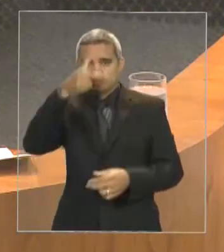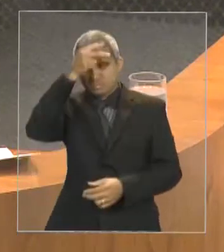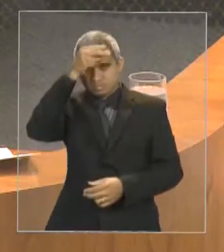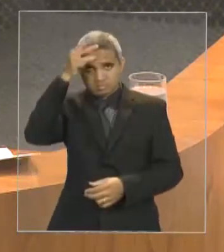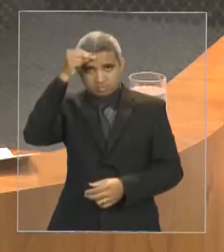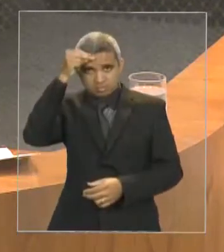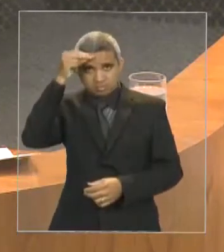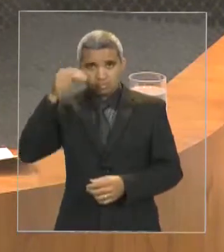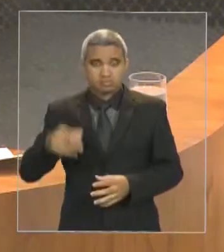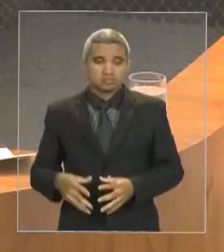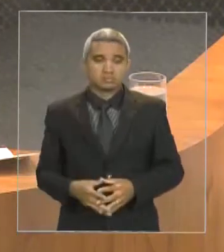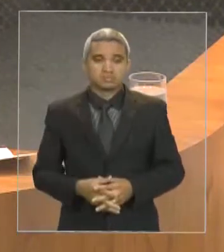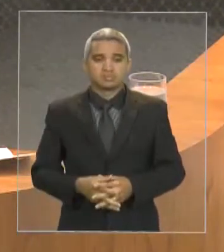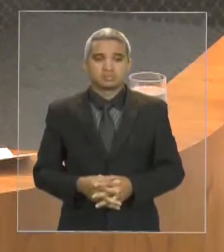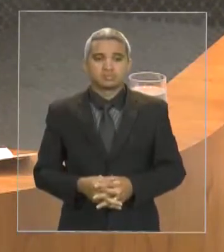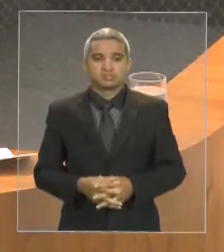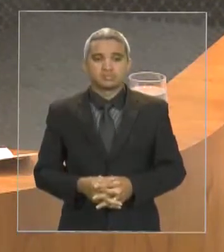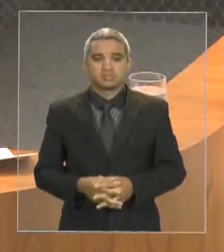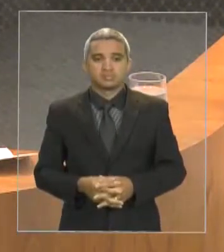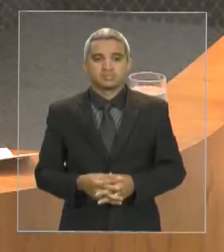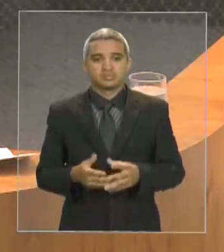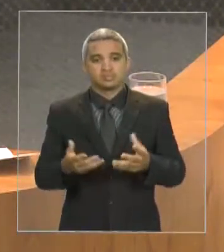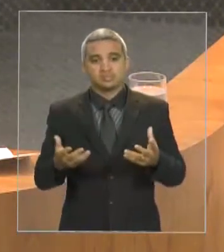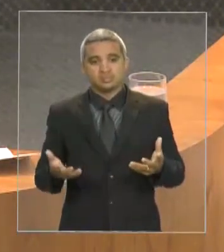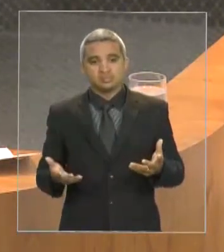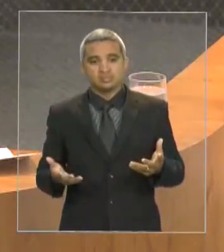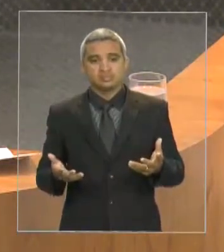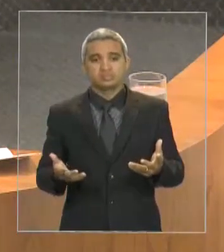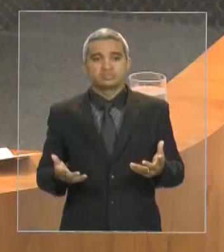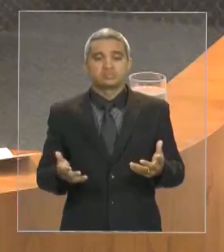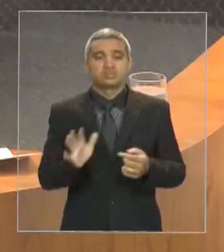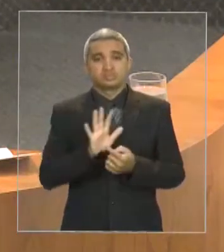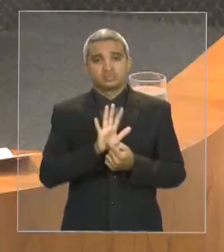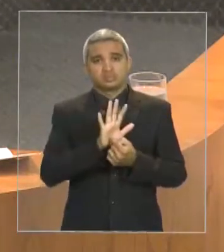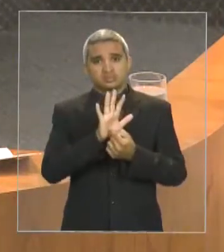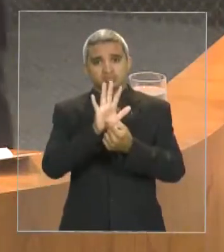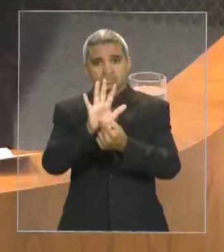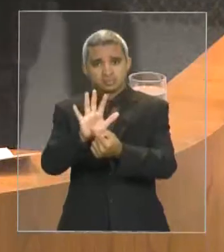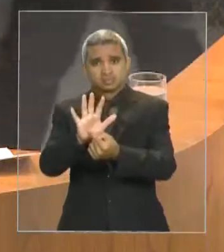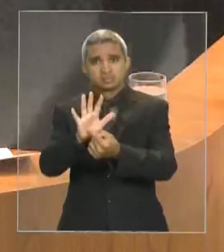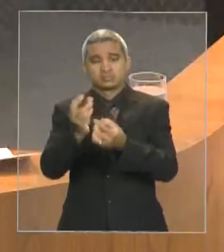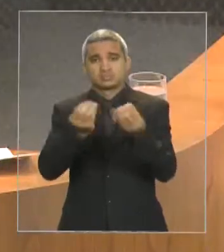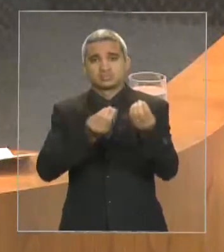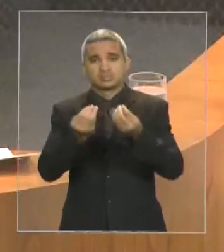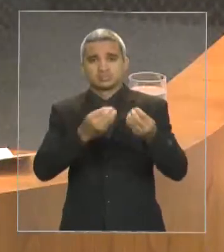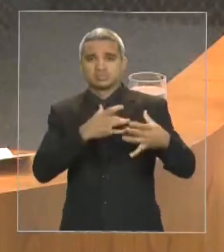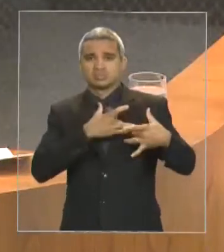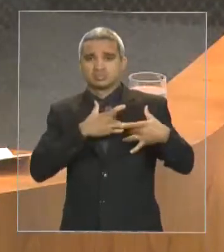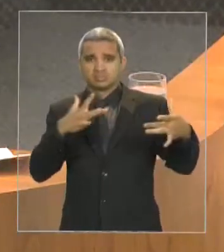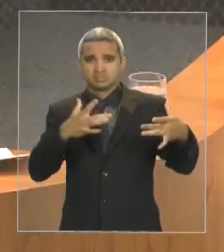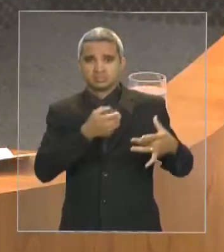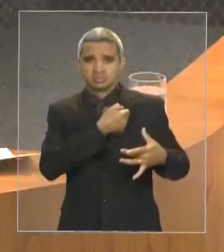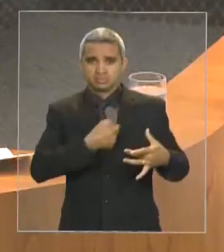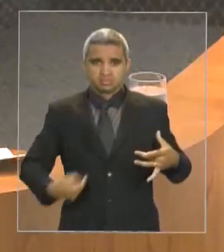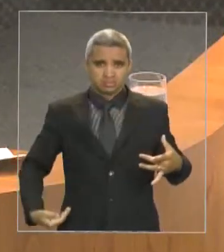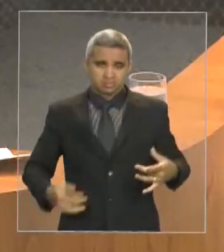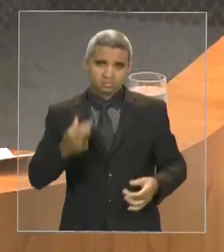forma, a gente, mais uma vez, demonstra a disposição do governo